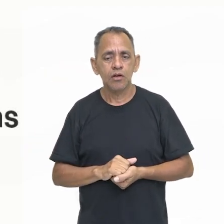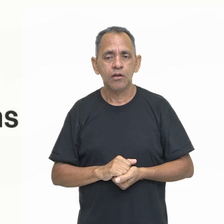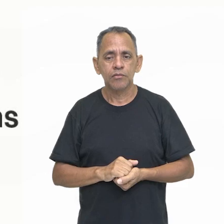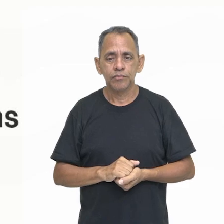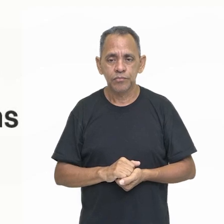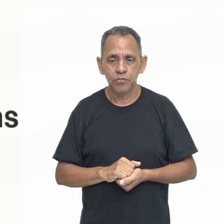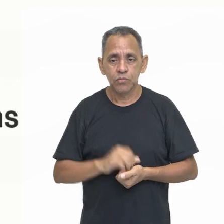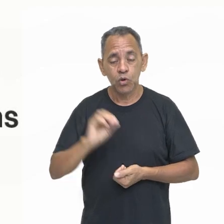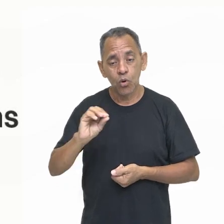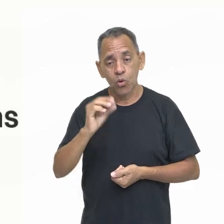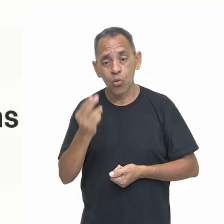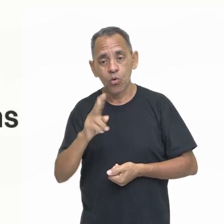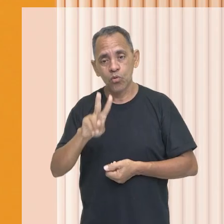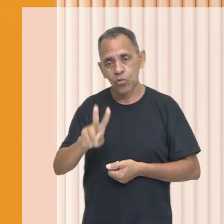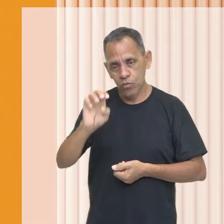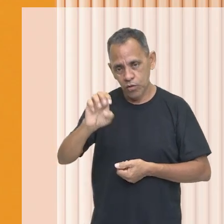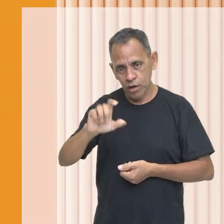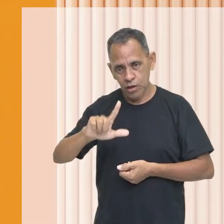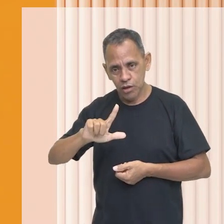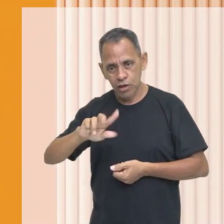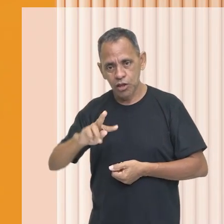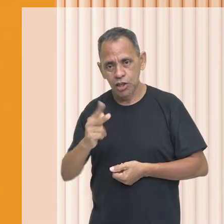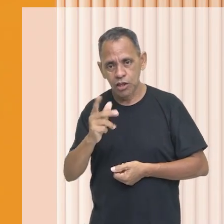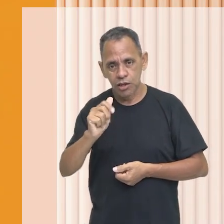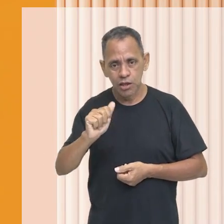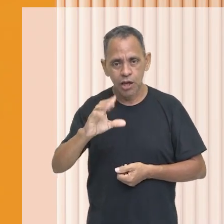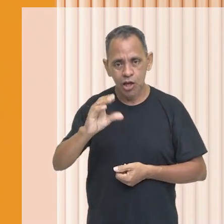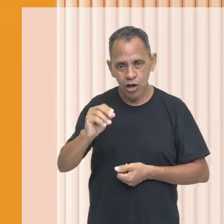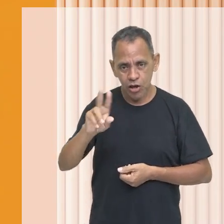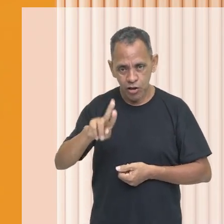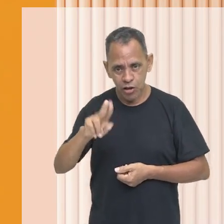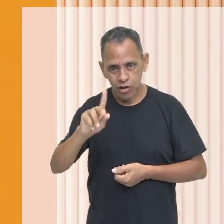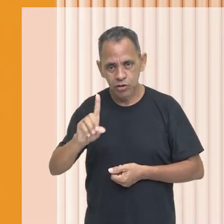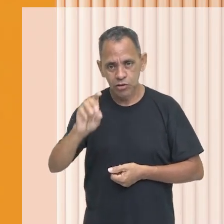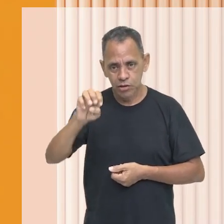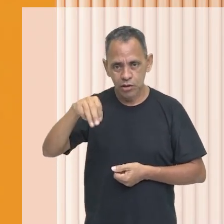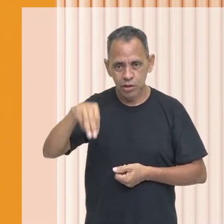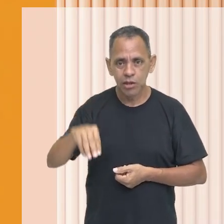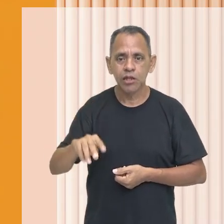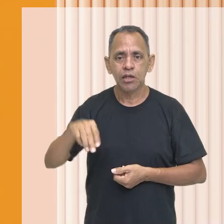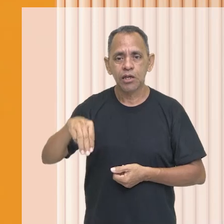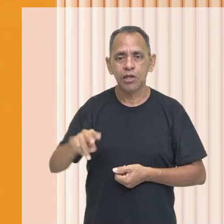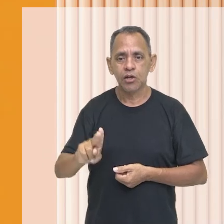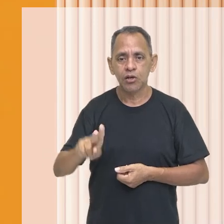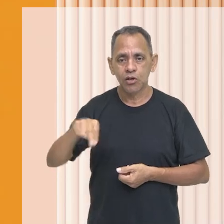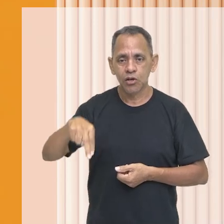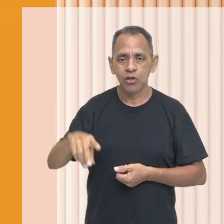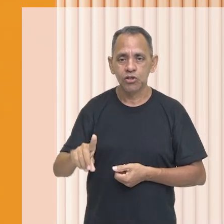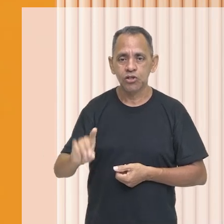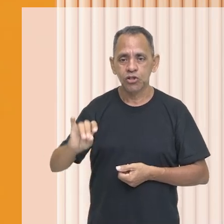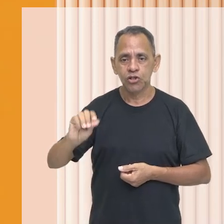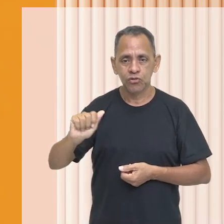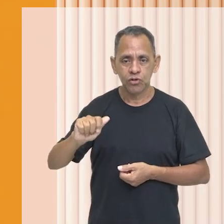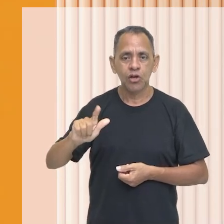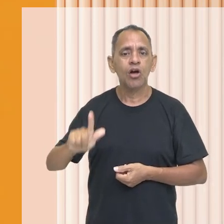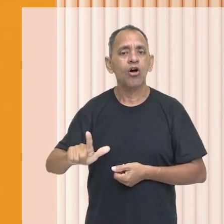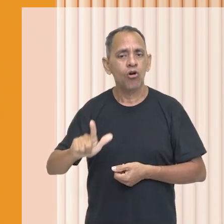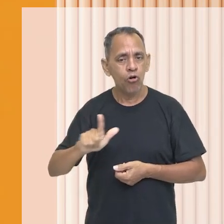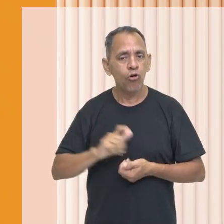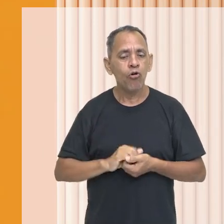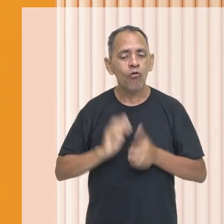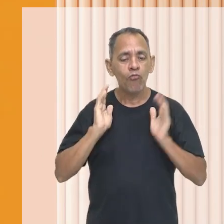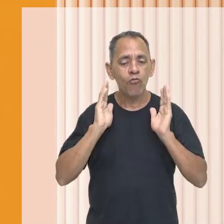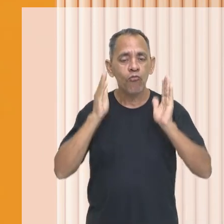mundial, ela estava pautada principalmente no quê? Na polarização do mundo,